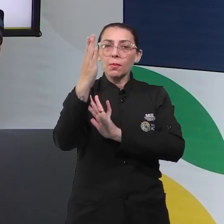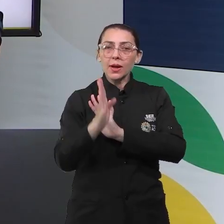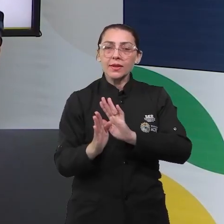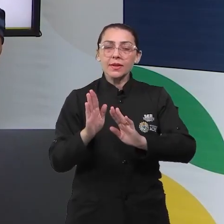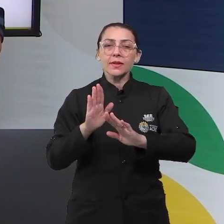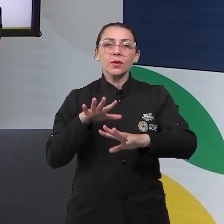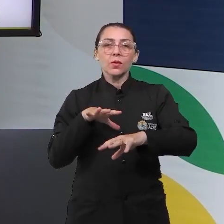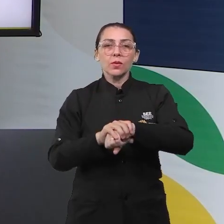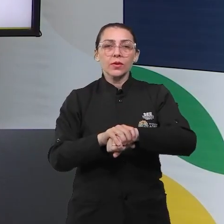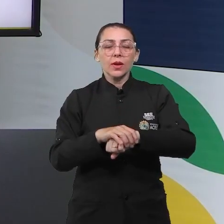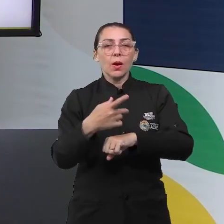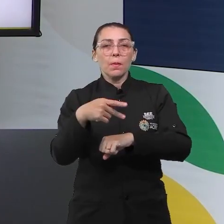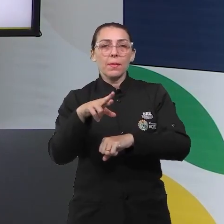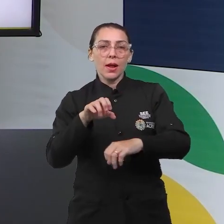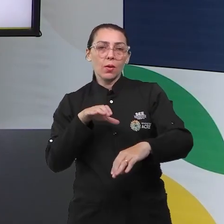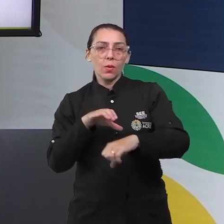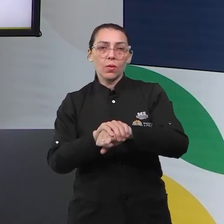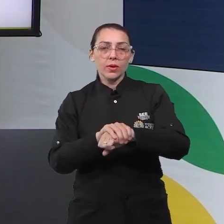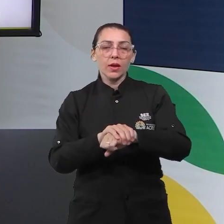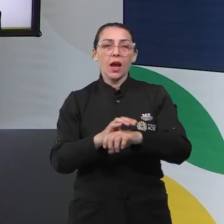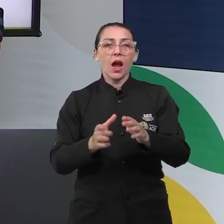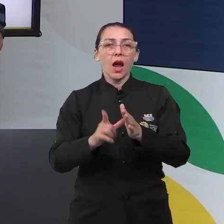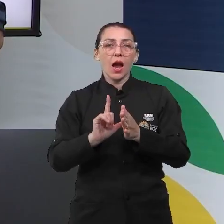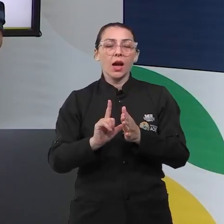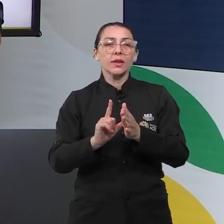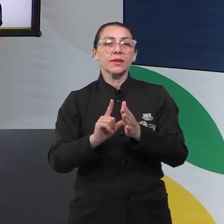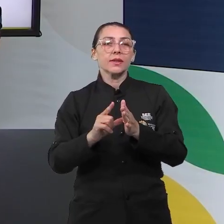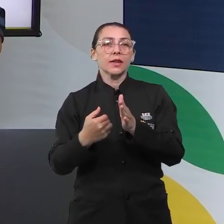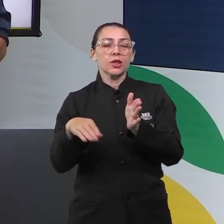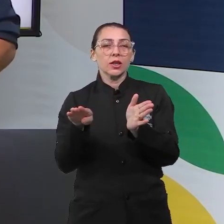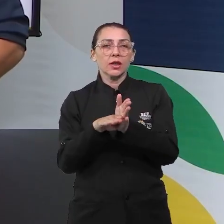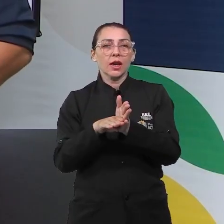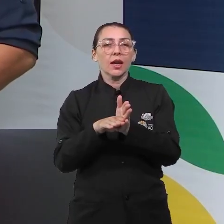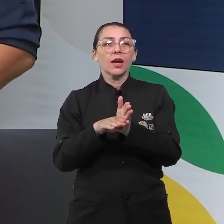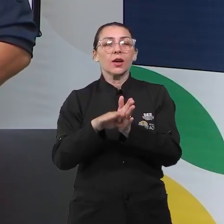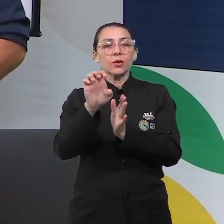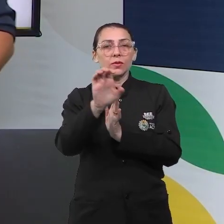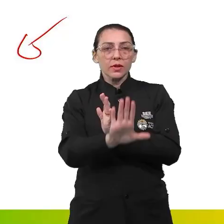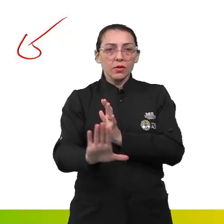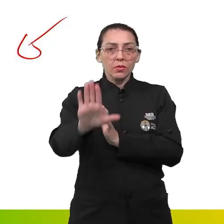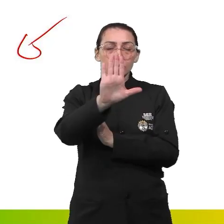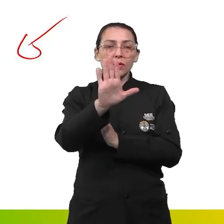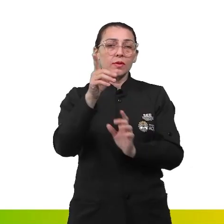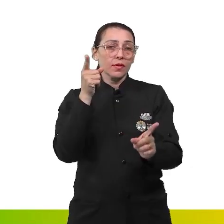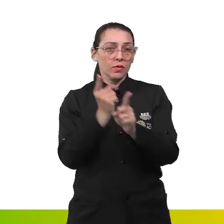colonial, pré-colonial, ao Brasil antes da chegada dos europeus. Você vai encontrar alguns, viu?